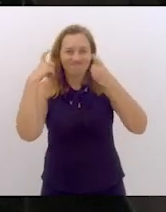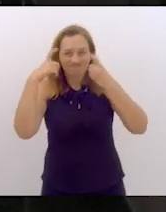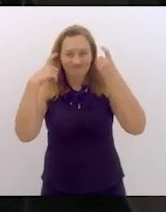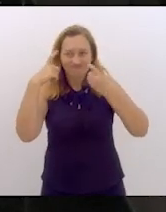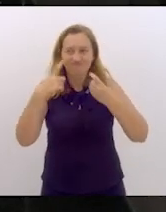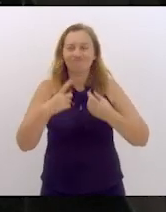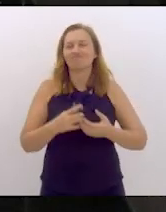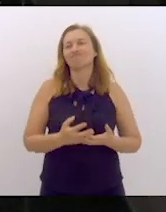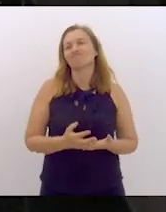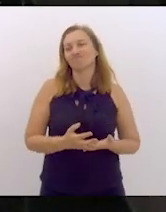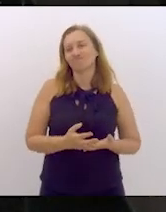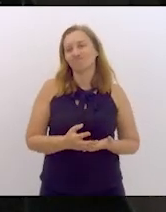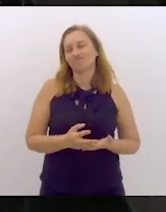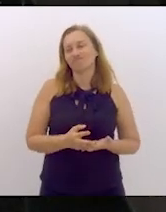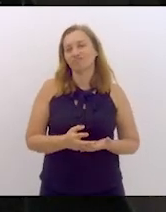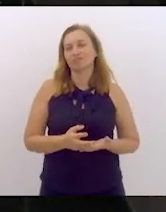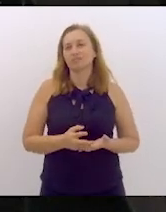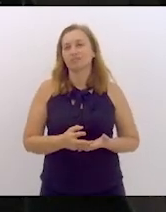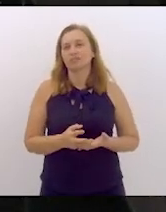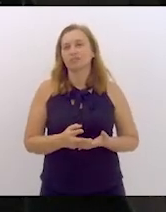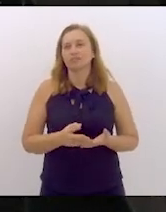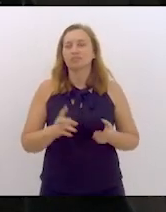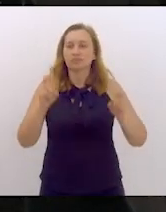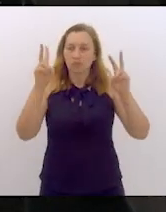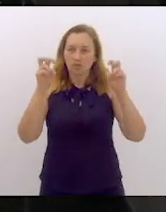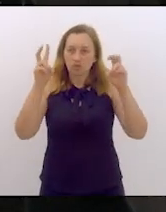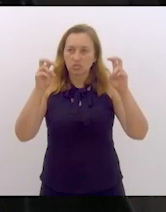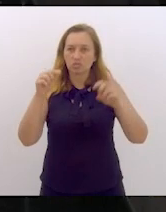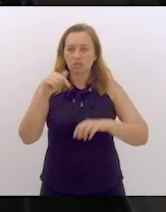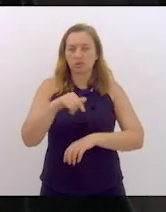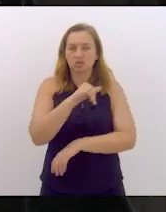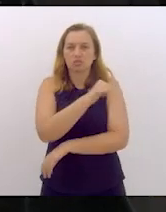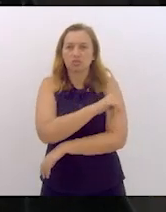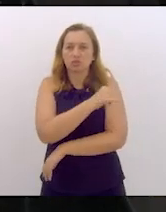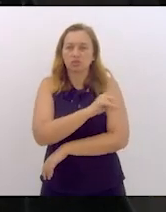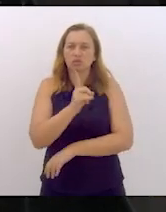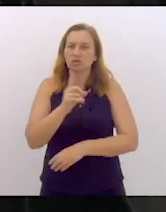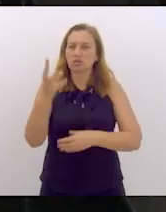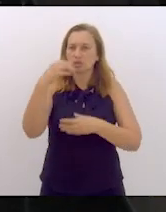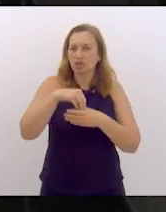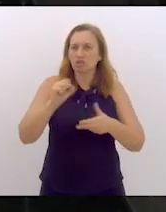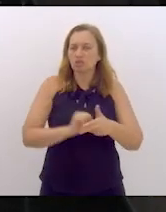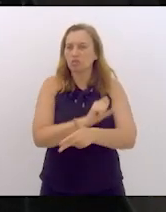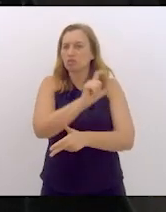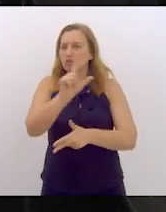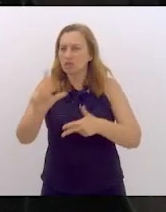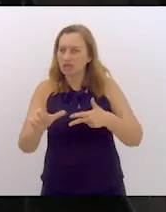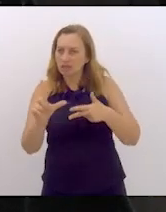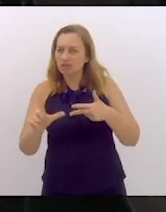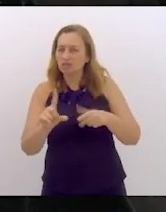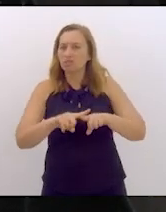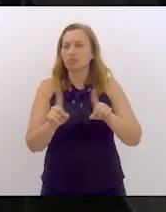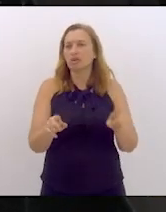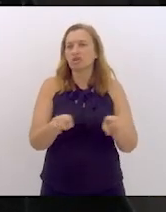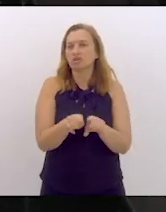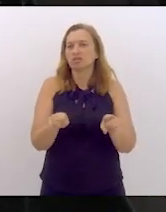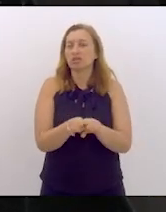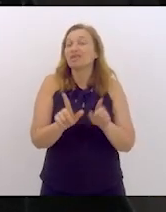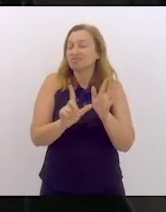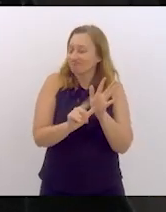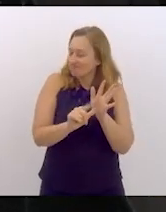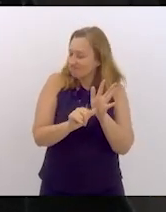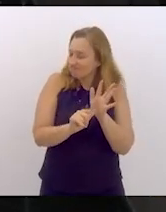com o andamento a ação da matéria no Rio de Janeiro não só dentro do Poder Legislativo mas Considerando o